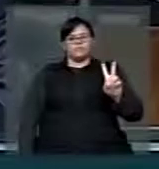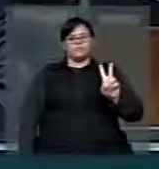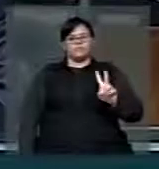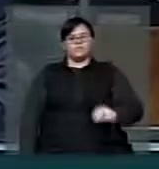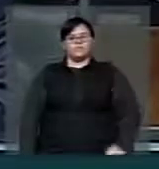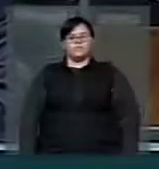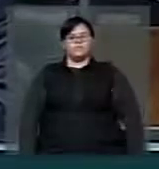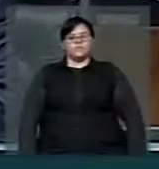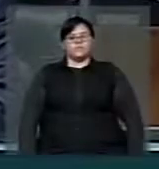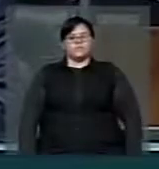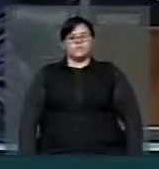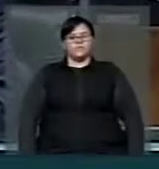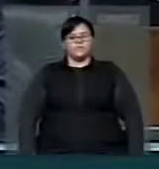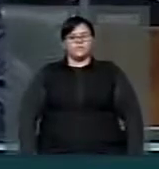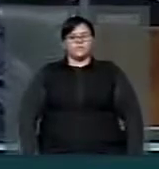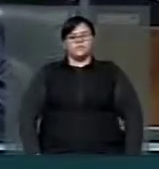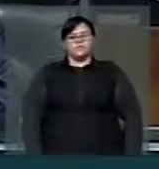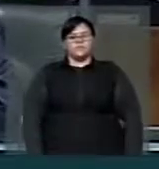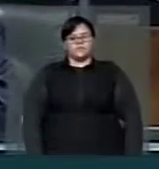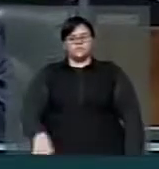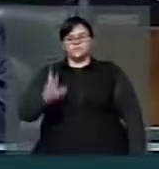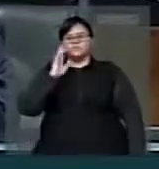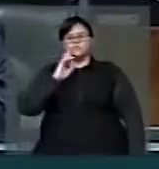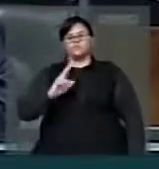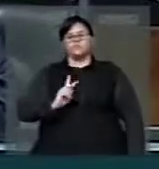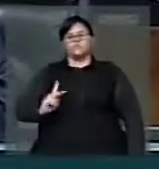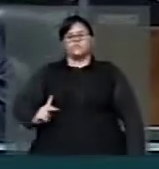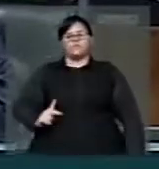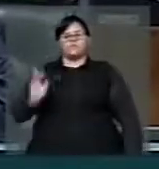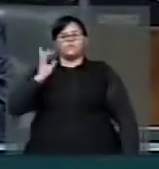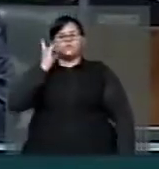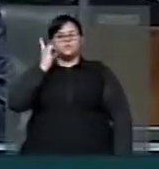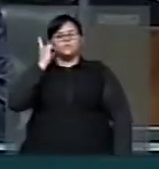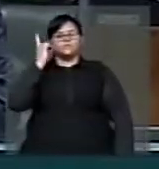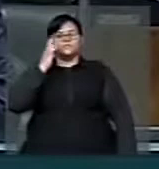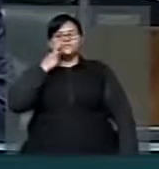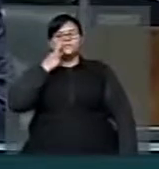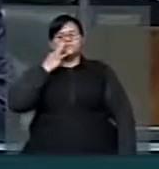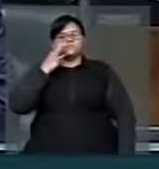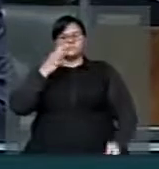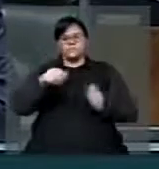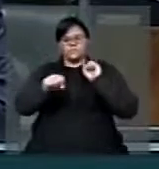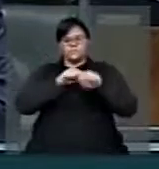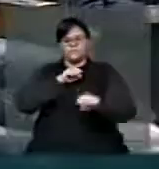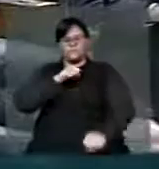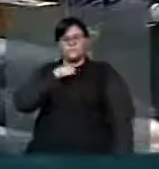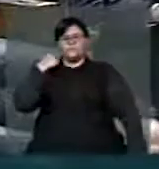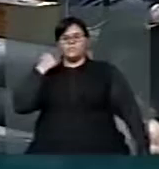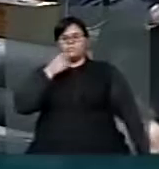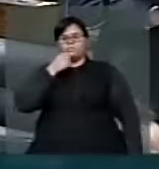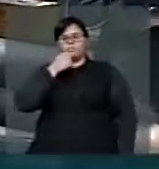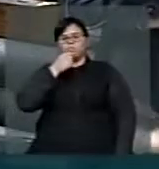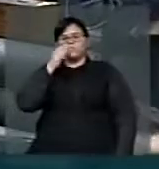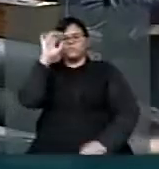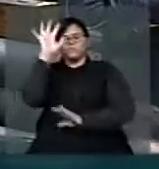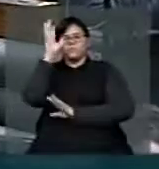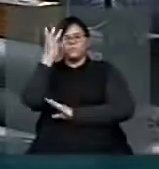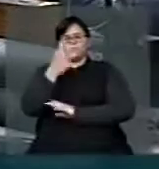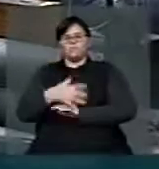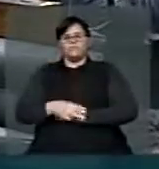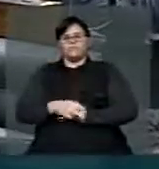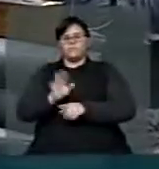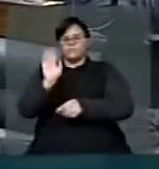Um minuto. Senhor presidente, senhores deputados, o assassinato do ambientalista espanhol